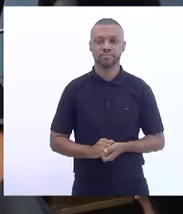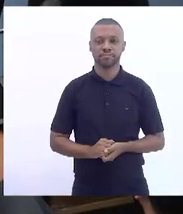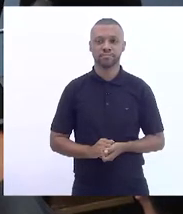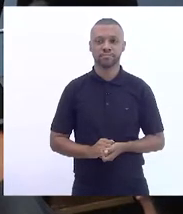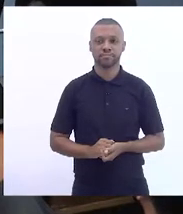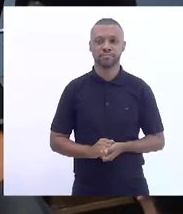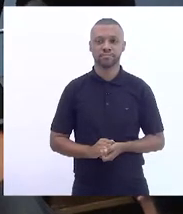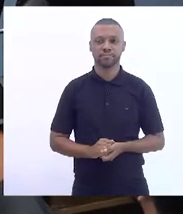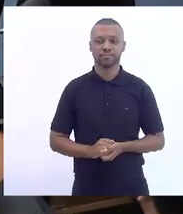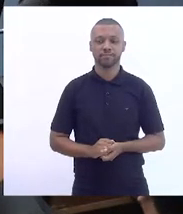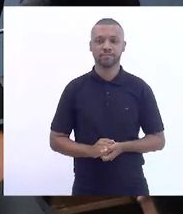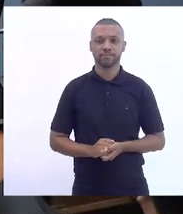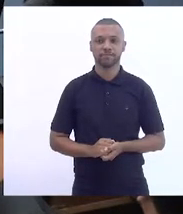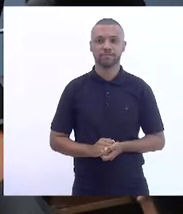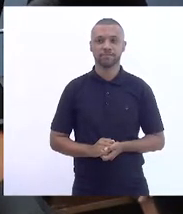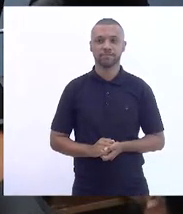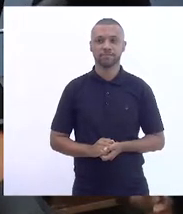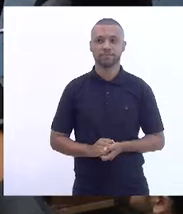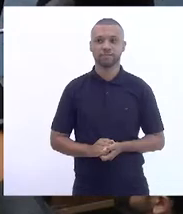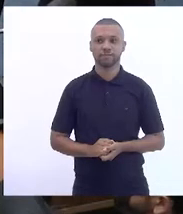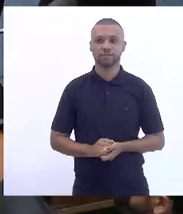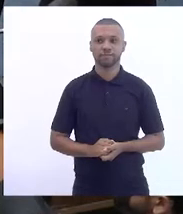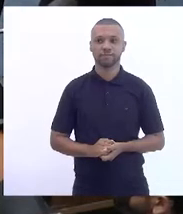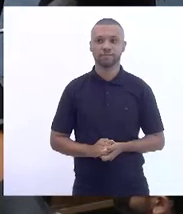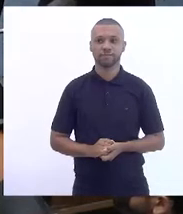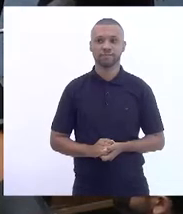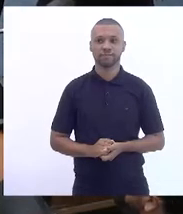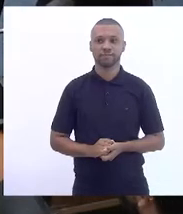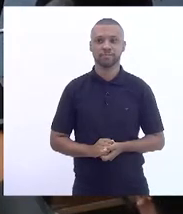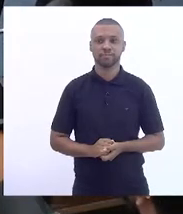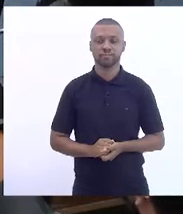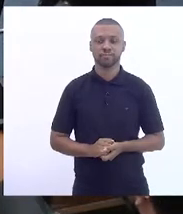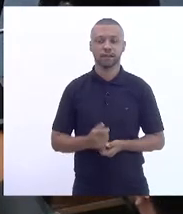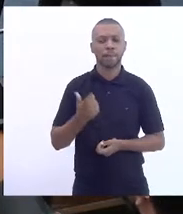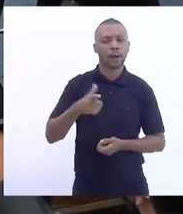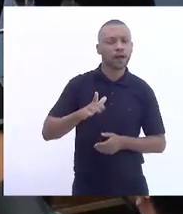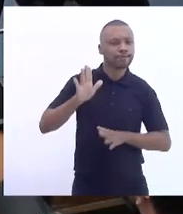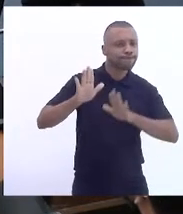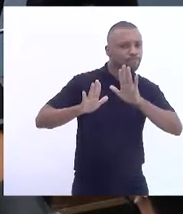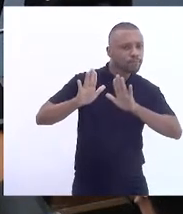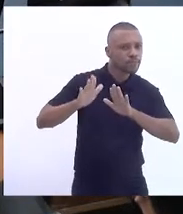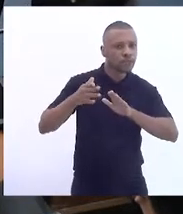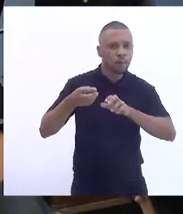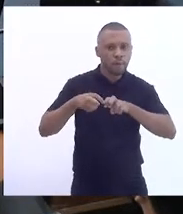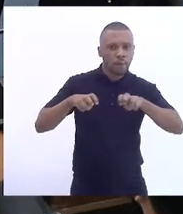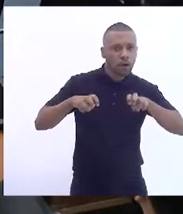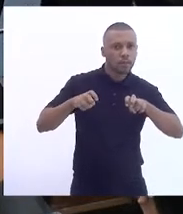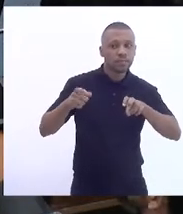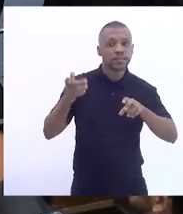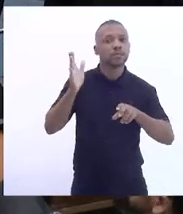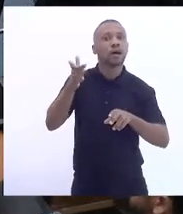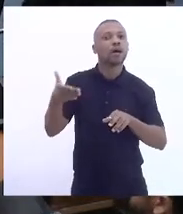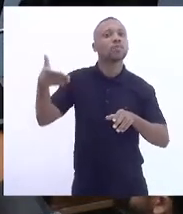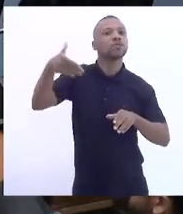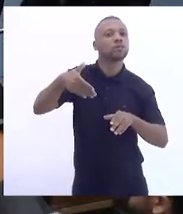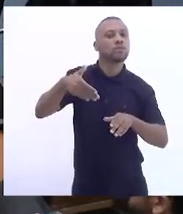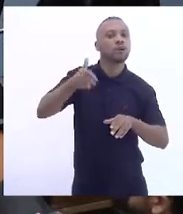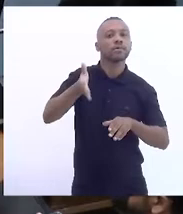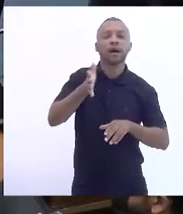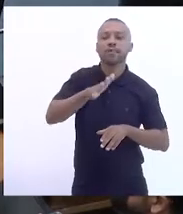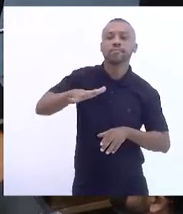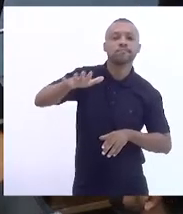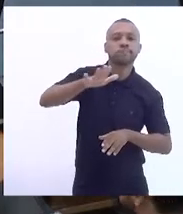G1 quem escreveu mas alguém que compõem a mesa já chegou por aí